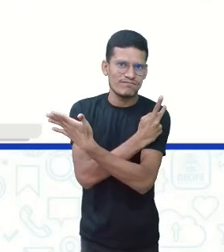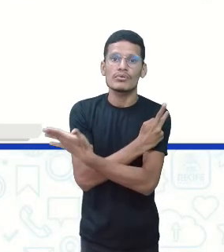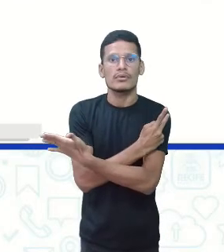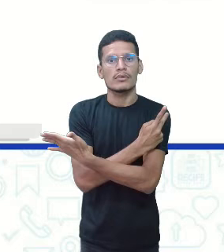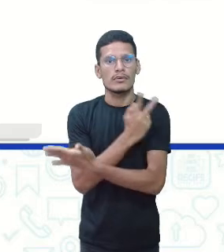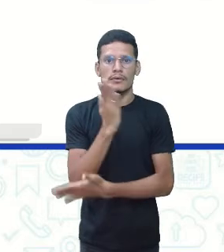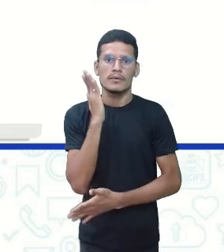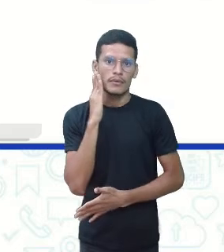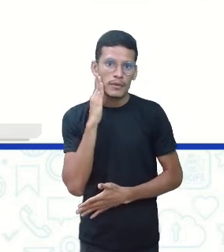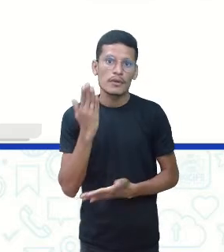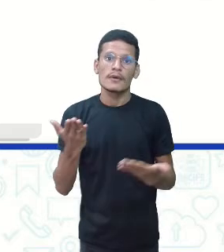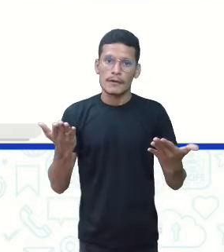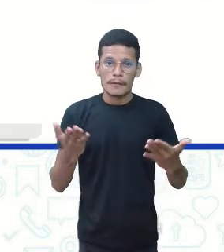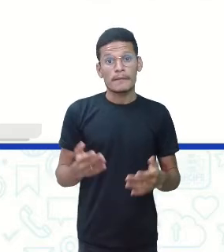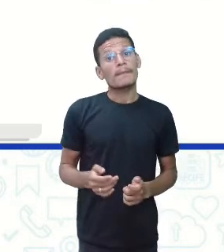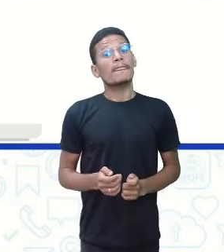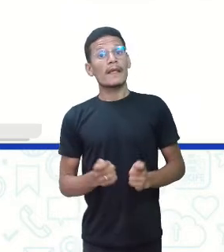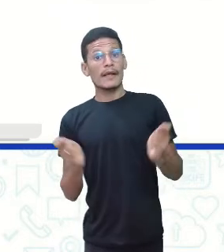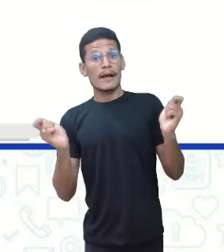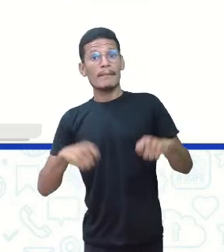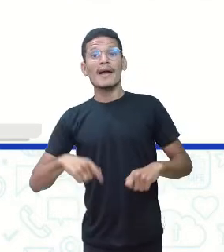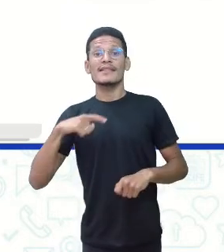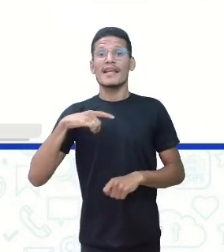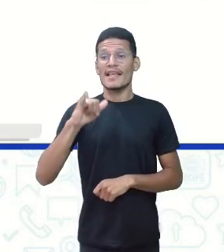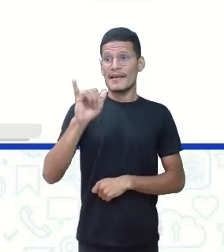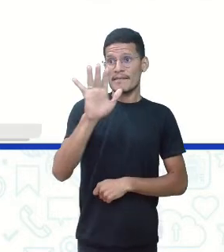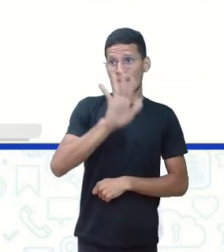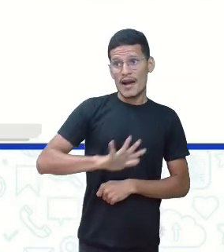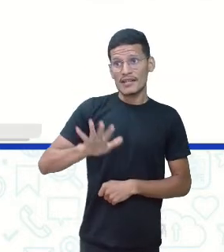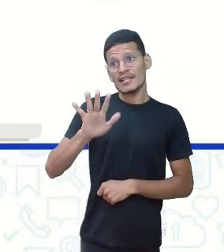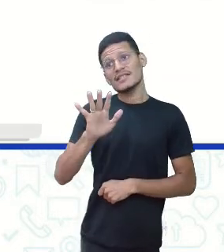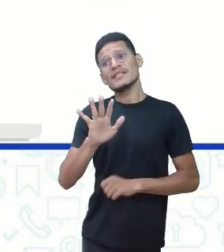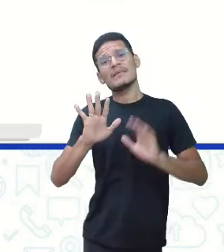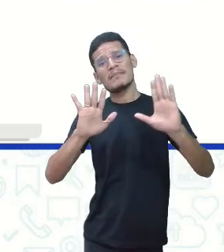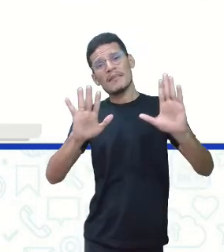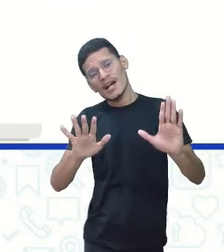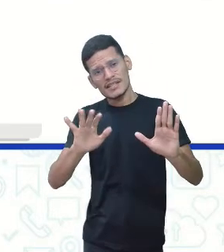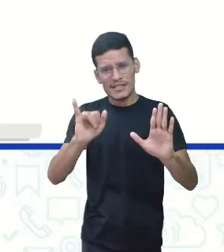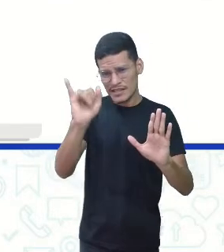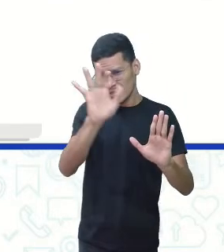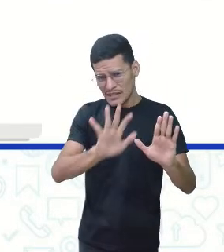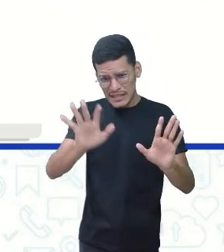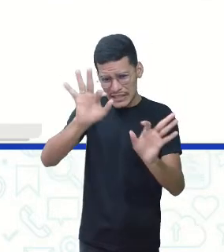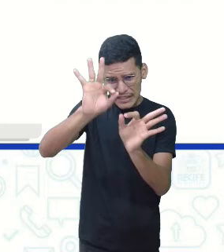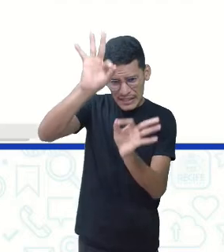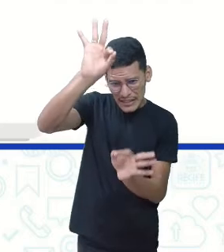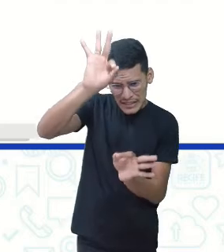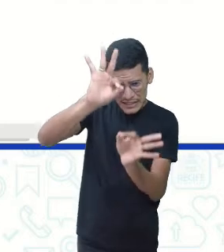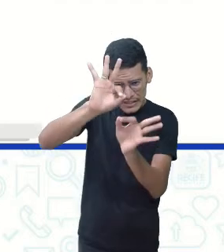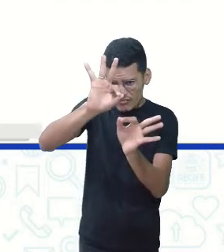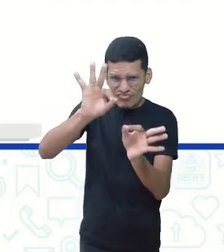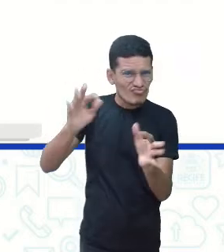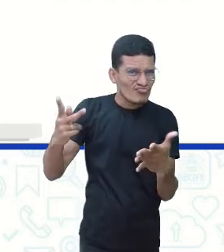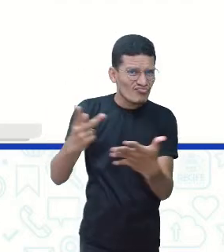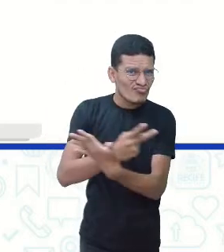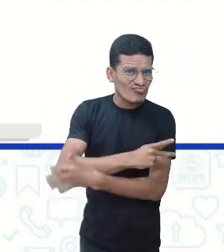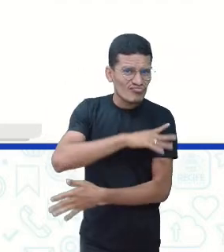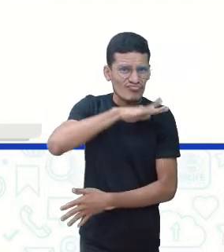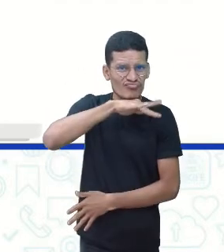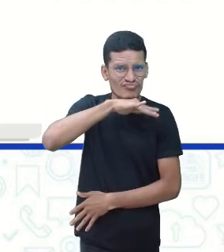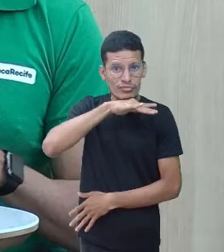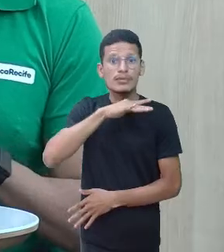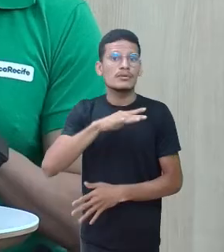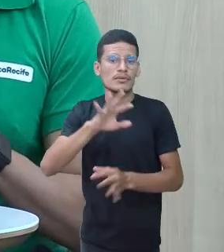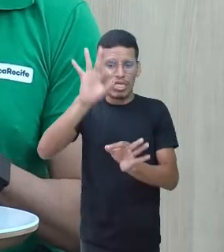imagem. E isso a gente vai ter aquela imagem, mas de forma distorcida, ou seja, não vai aumentar nem vai diminuir